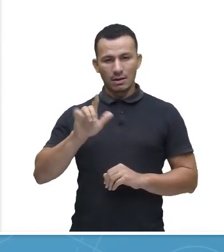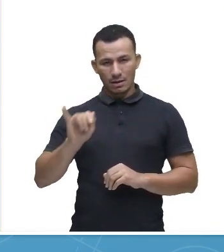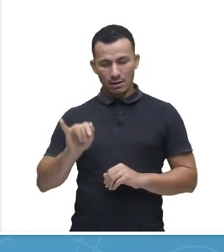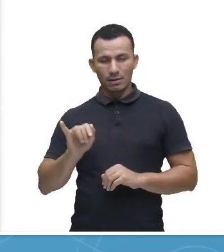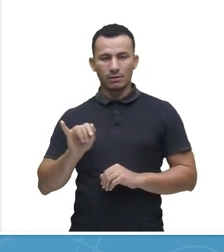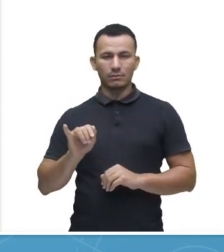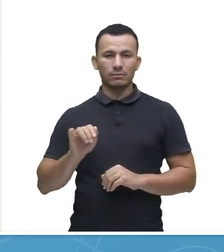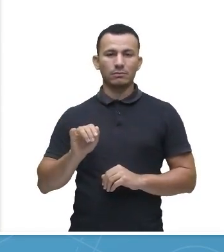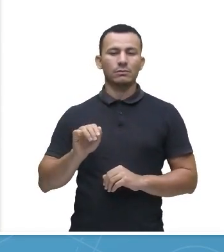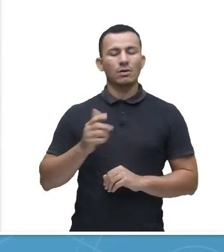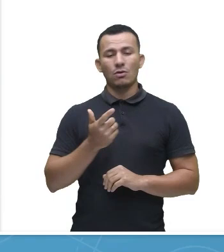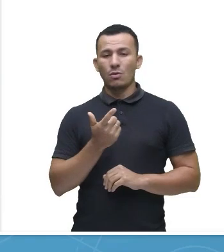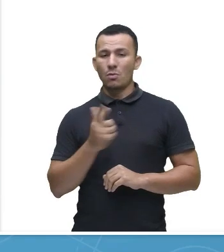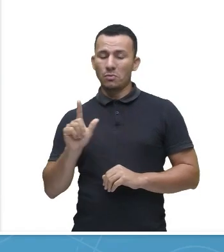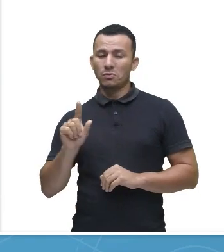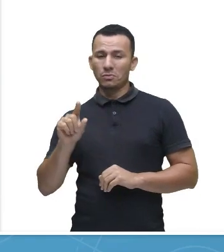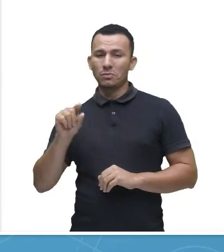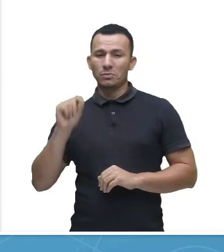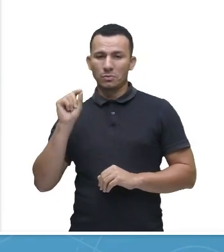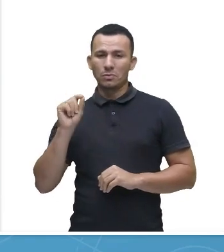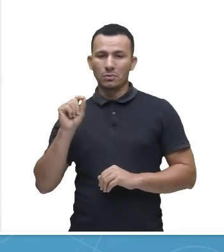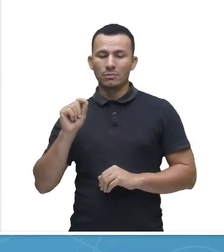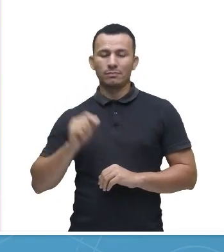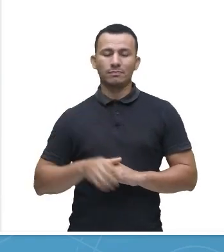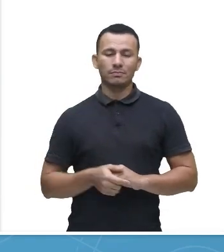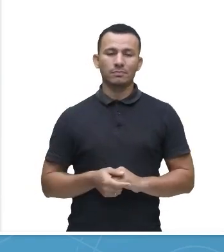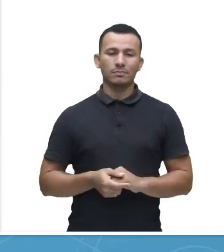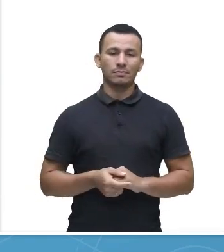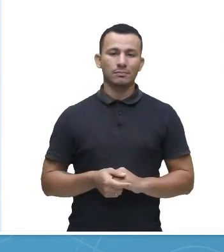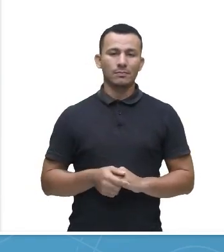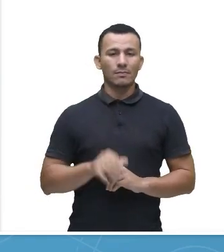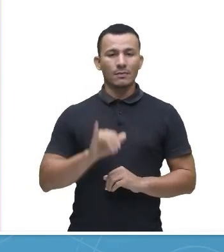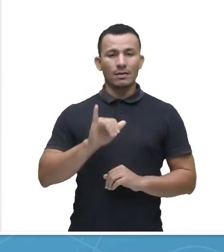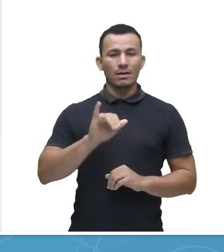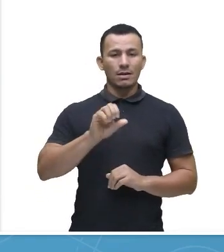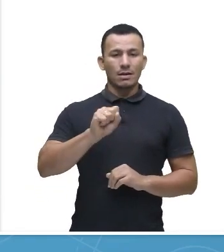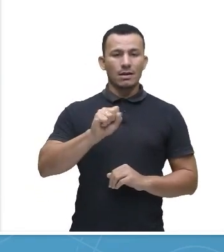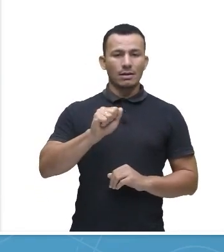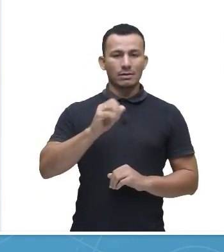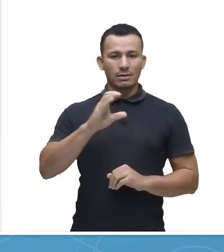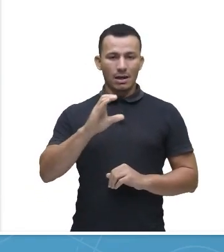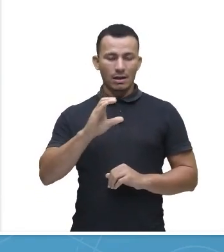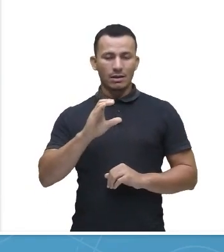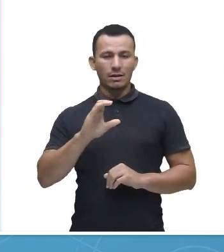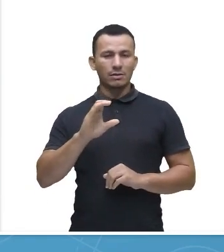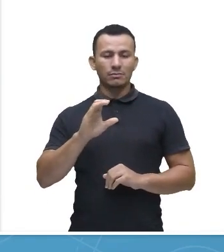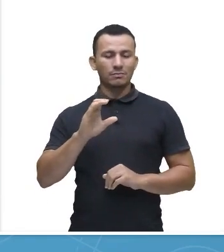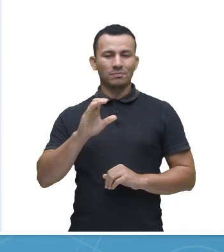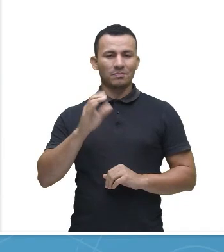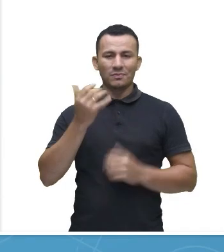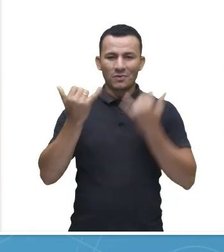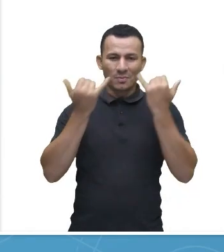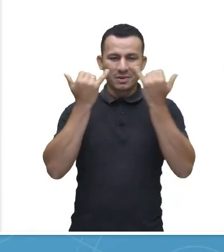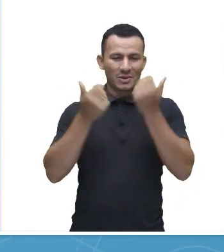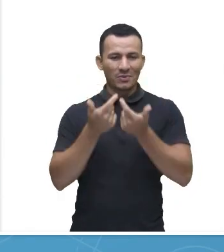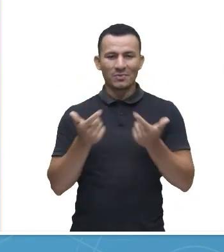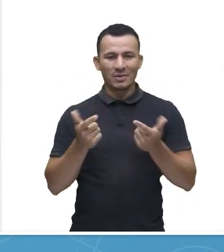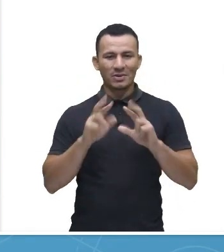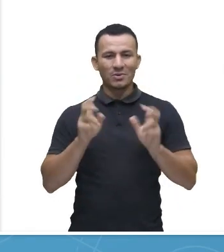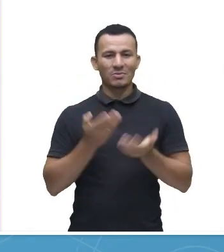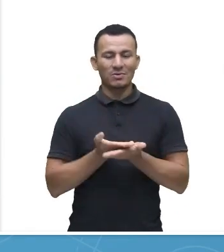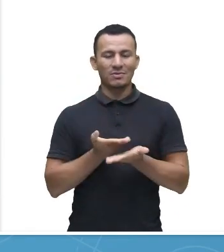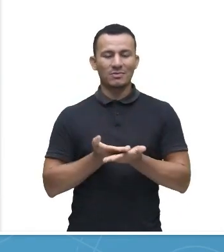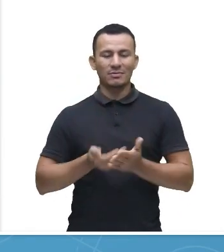letra diferente, né, uma alternativa diferente. O Isaac está perdido aí, não sabe qual é essa aula.